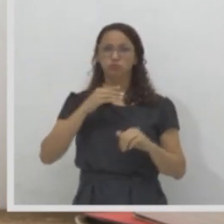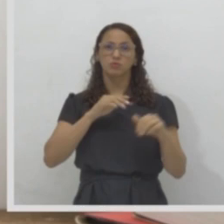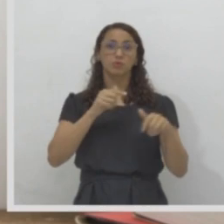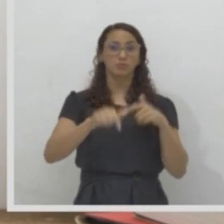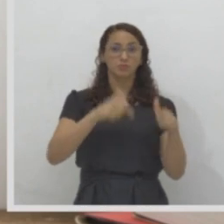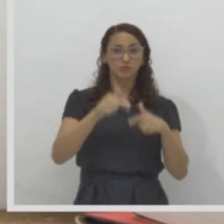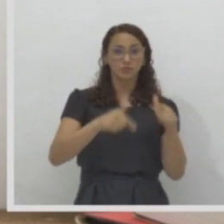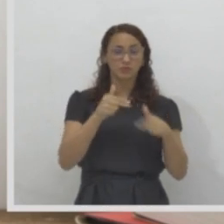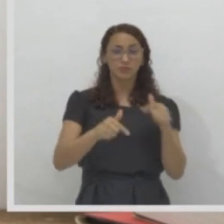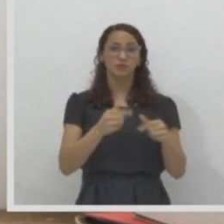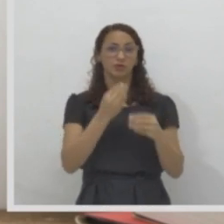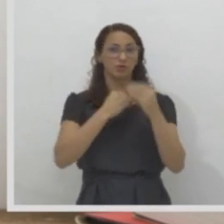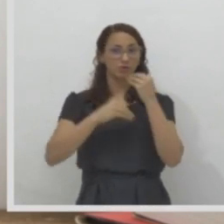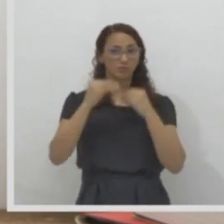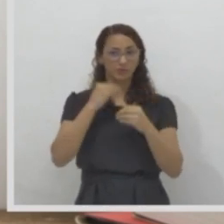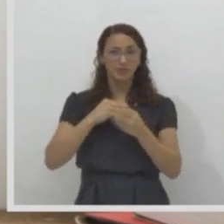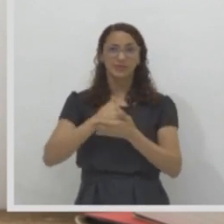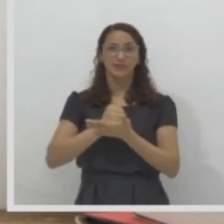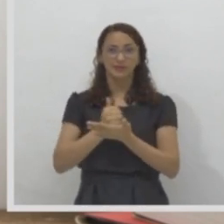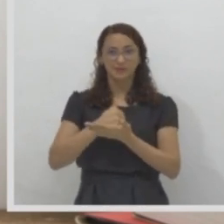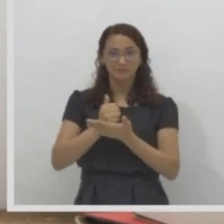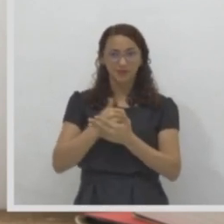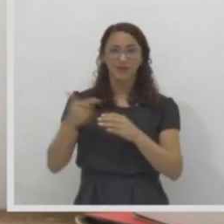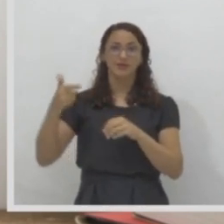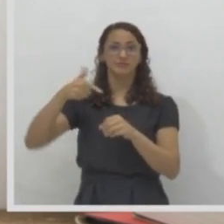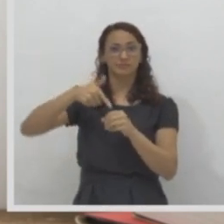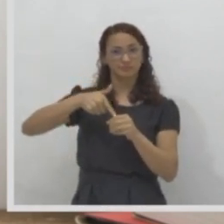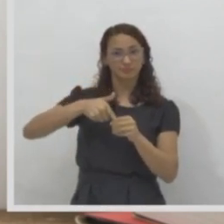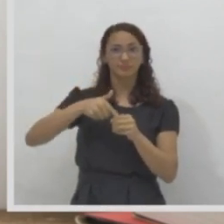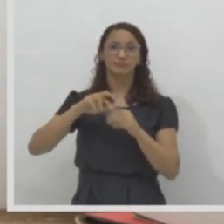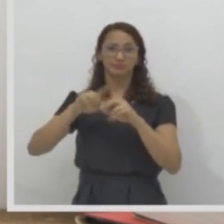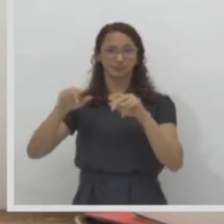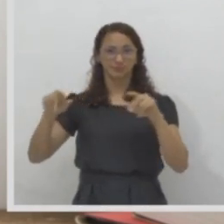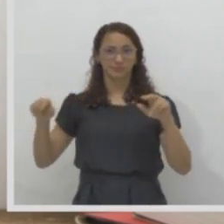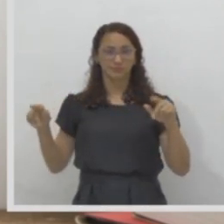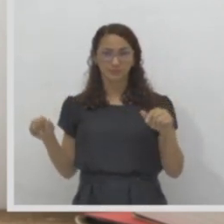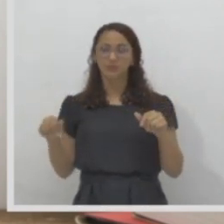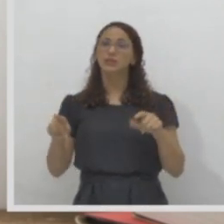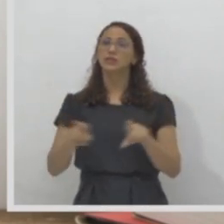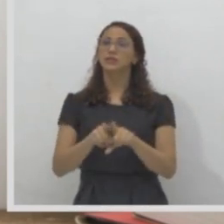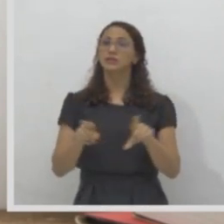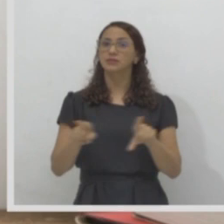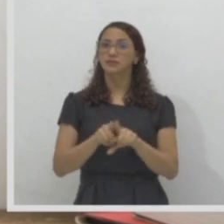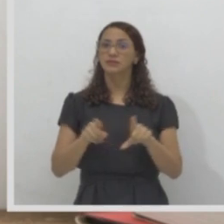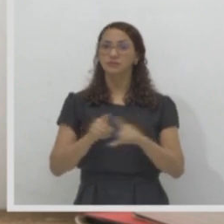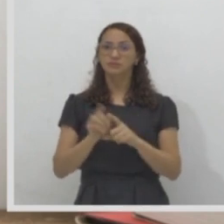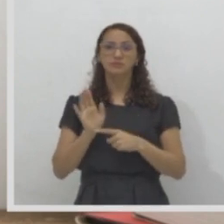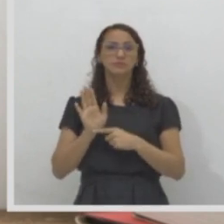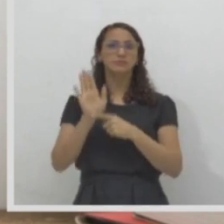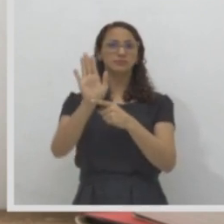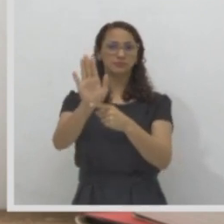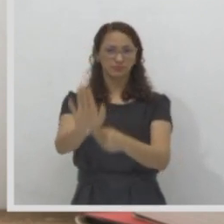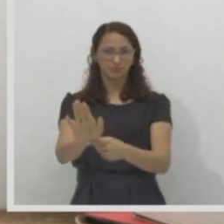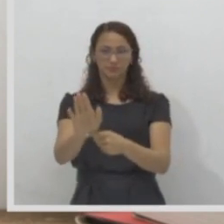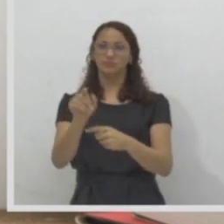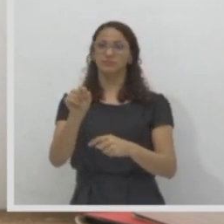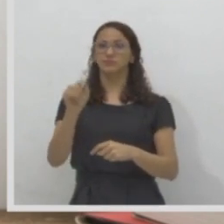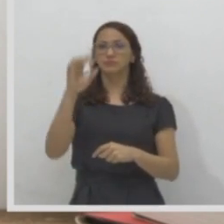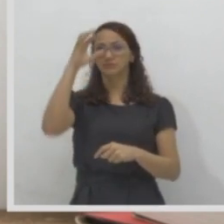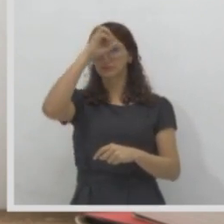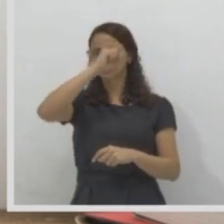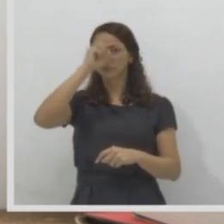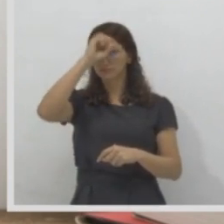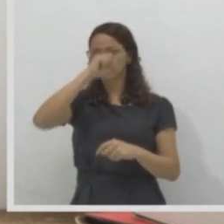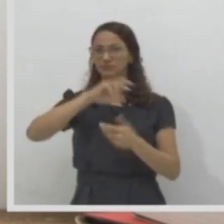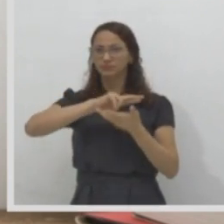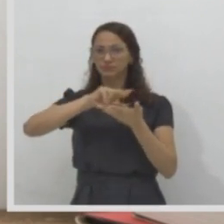combustíveis, medicamentos, entre outros. E também trabalhamos a habilidade propor a partir do conhecimento das